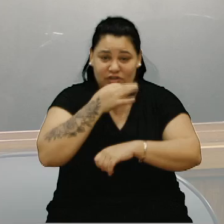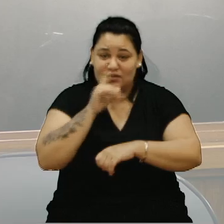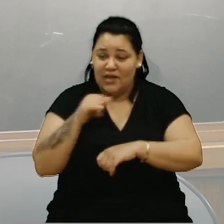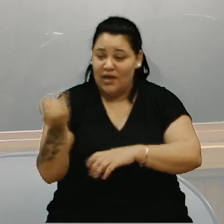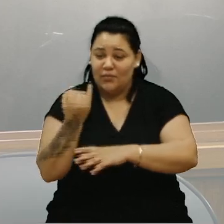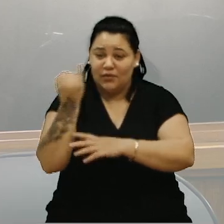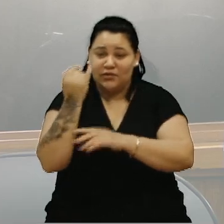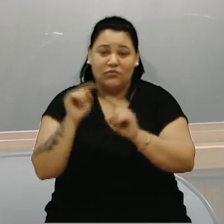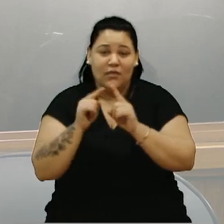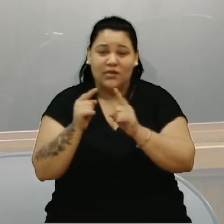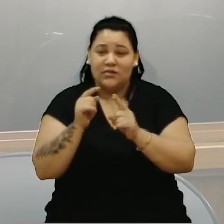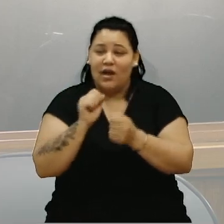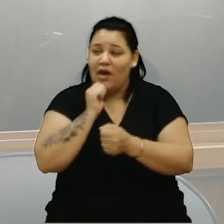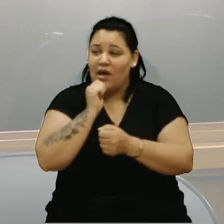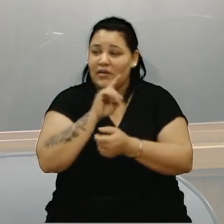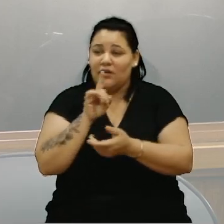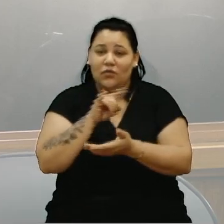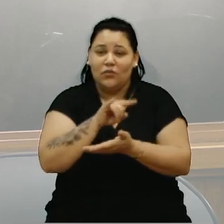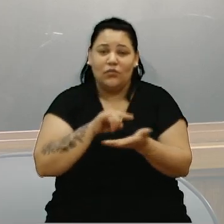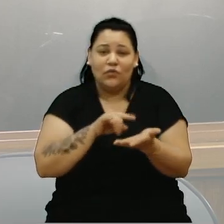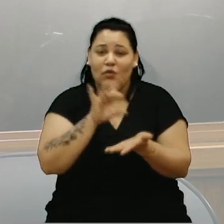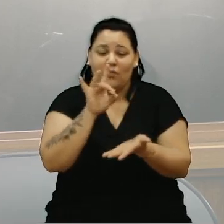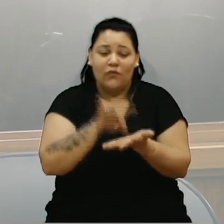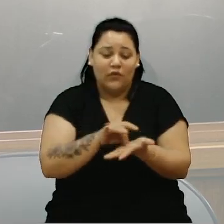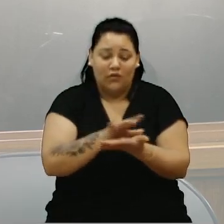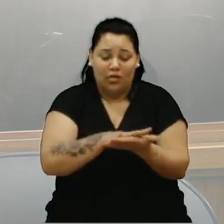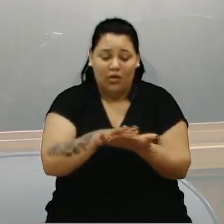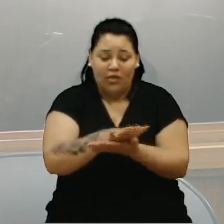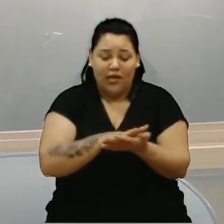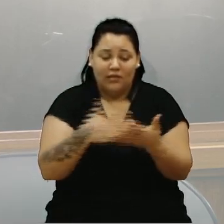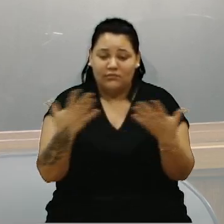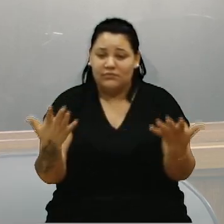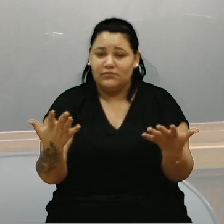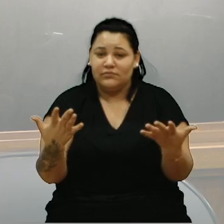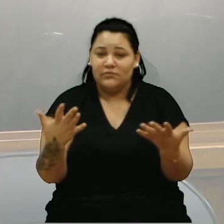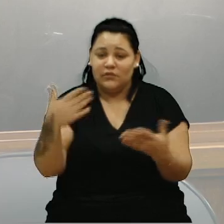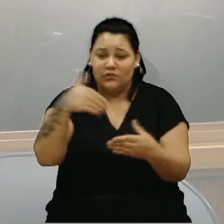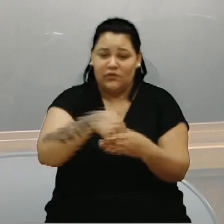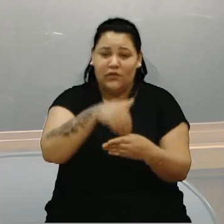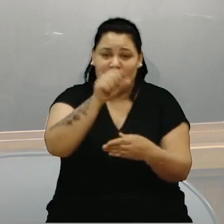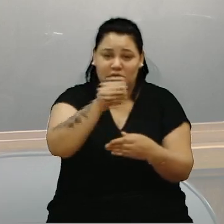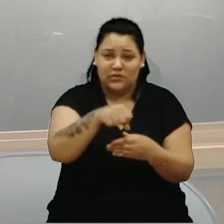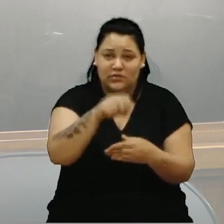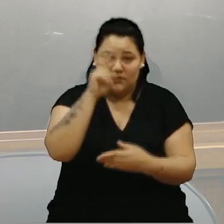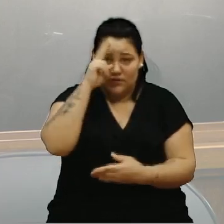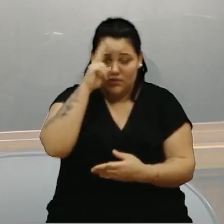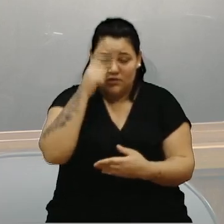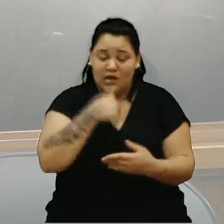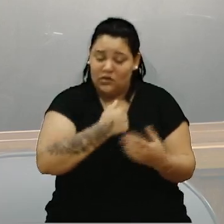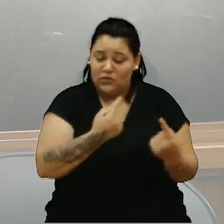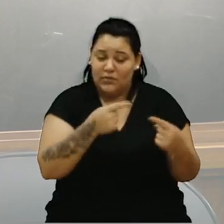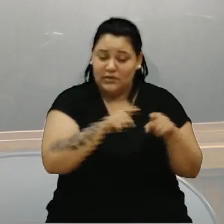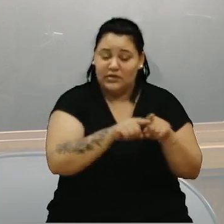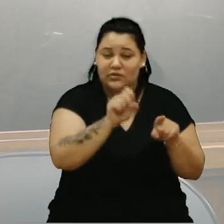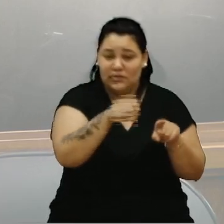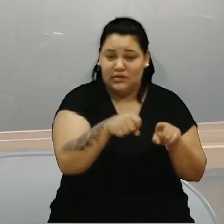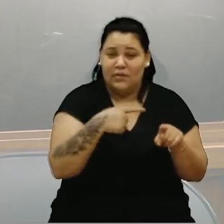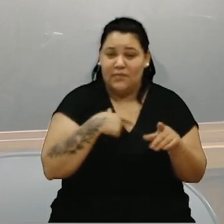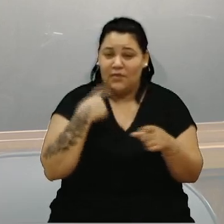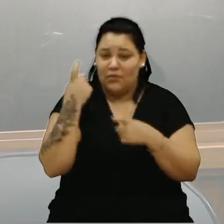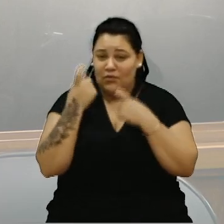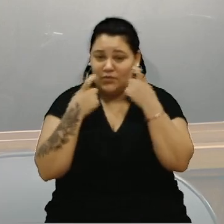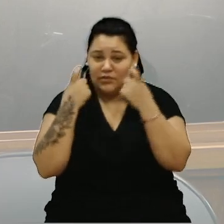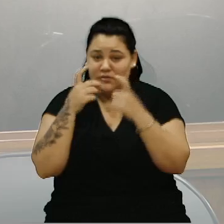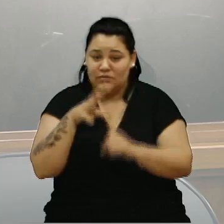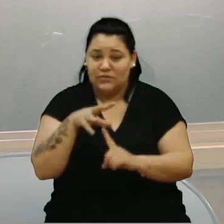não formalizou para a ANAC. Isso. Então, voto sim, vereador Velocino, sou parceiro. E a minha preocupação principal para concluir